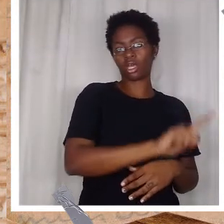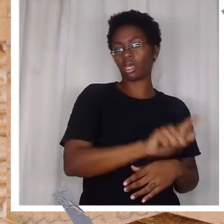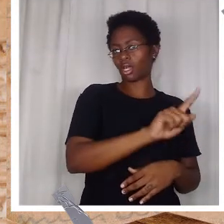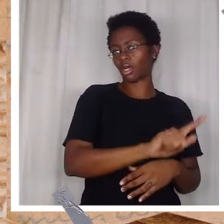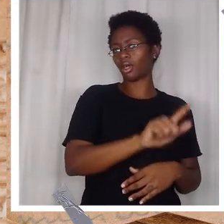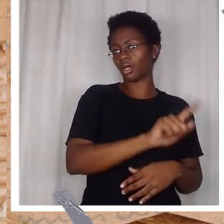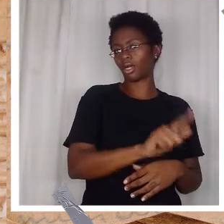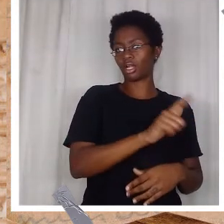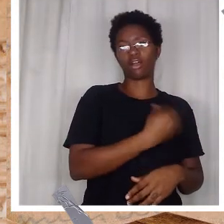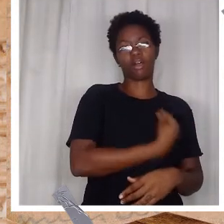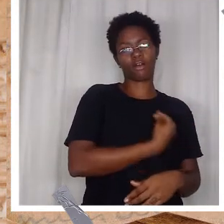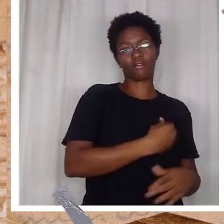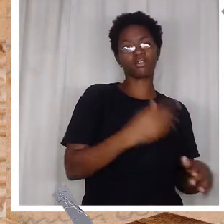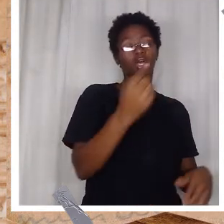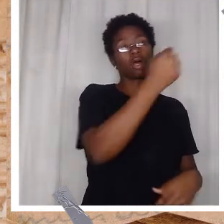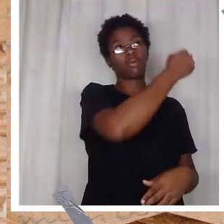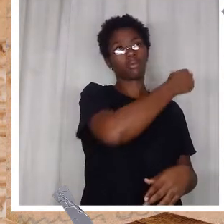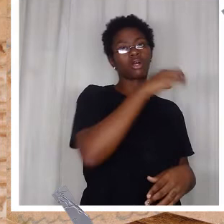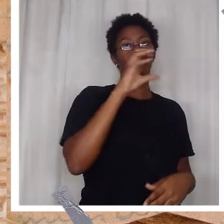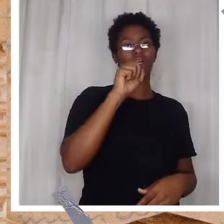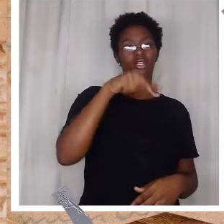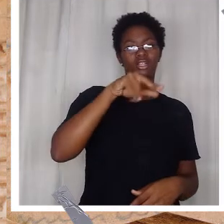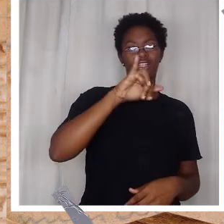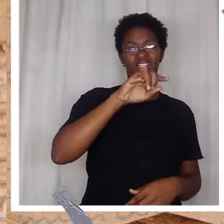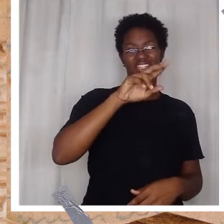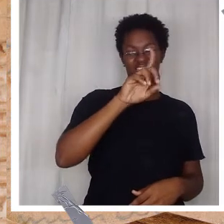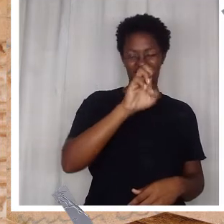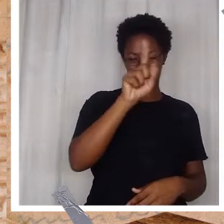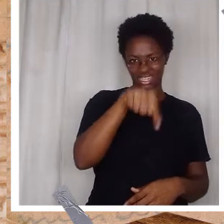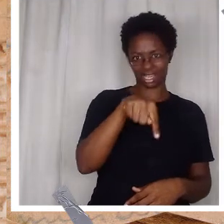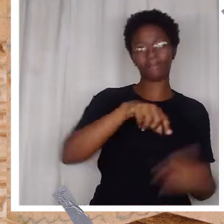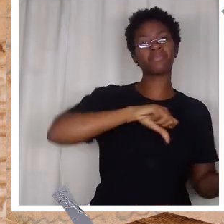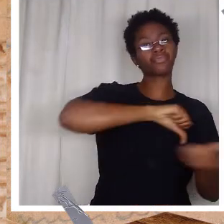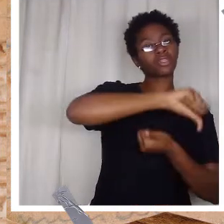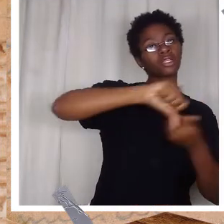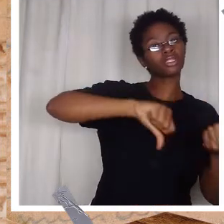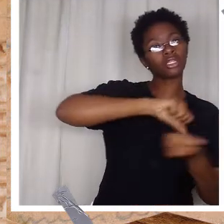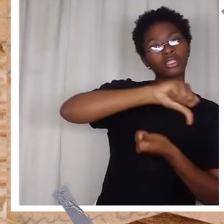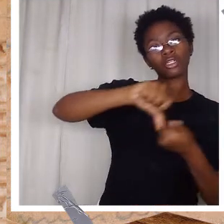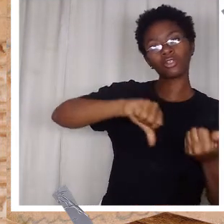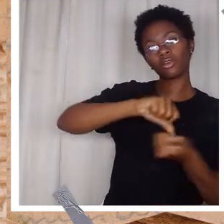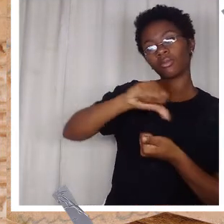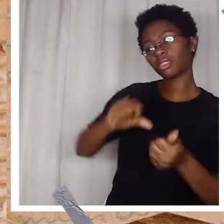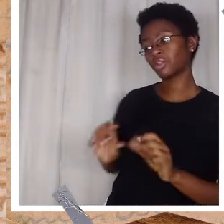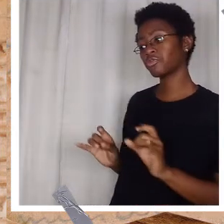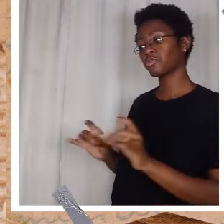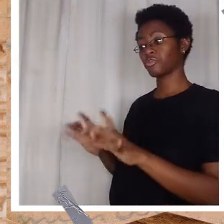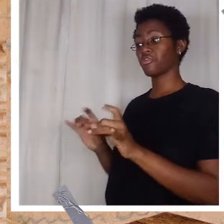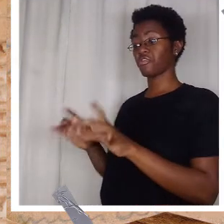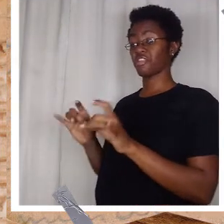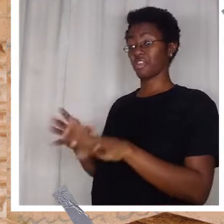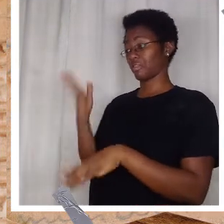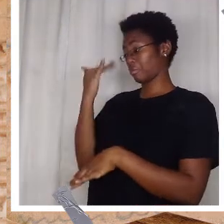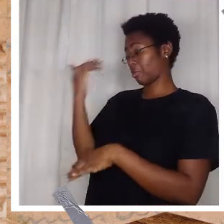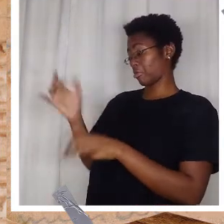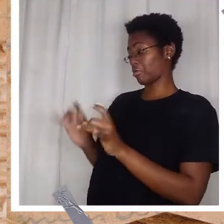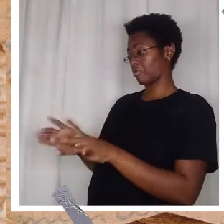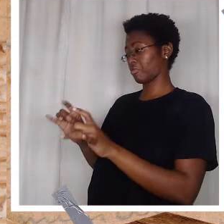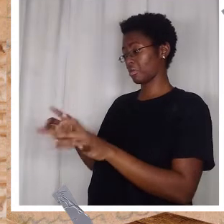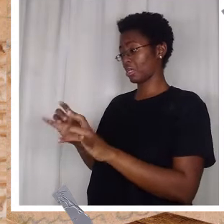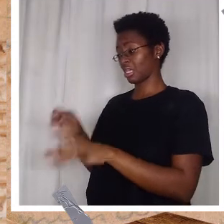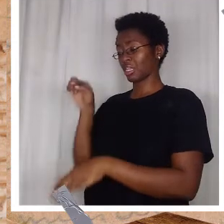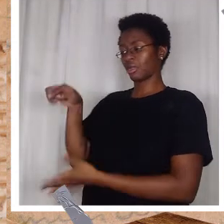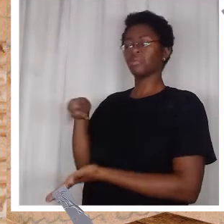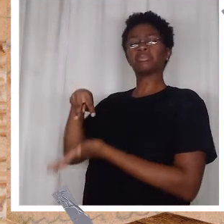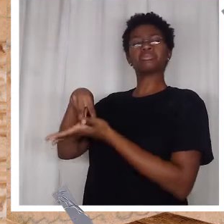ela vivia no Canindé, a essa transformação e esse fenômeno, né, de vendas, onde ela então se consagra